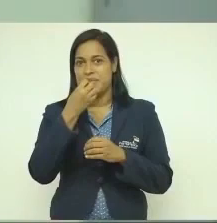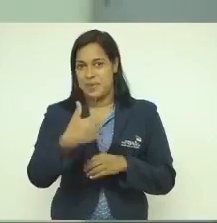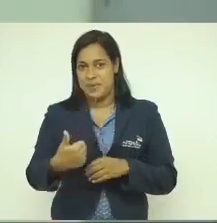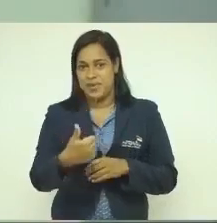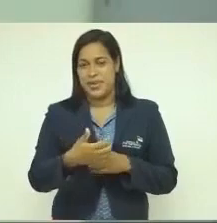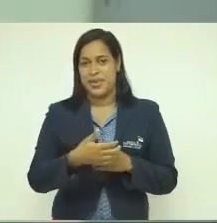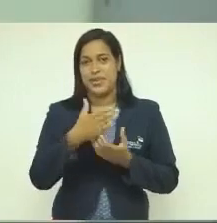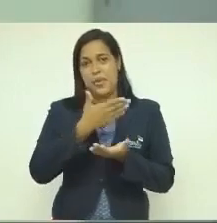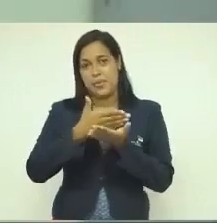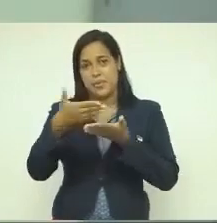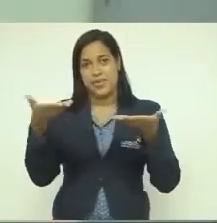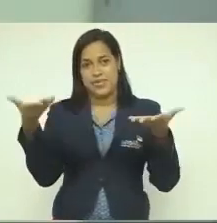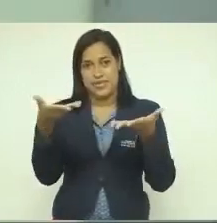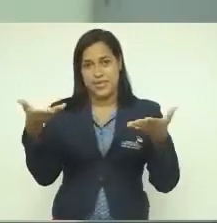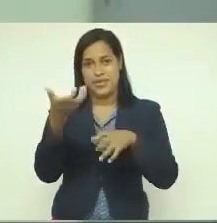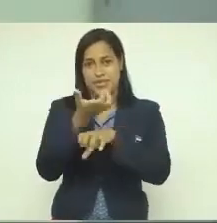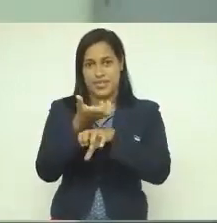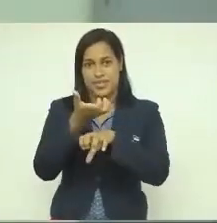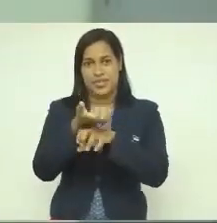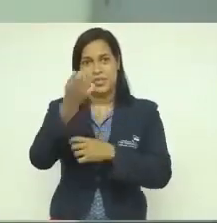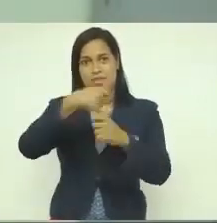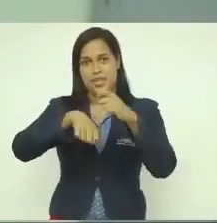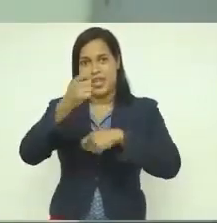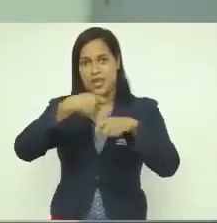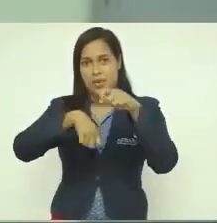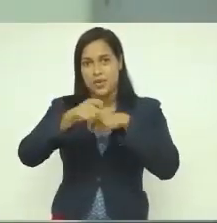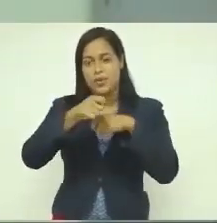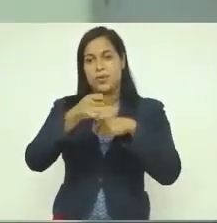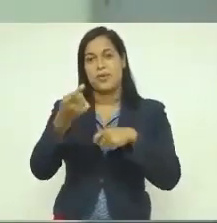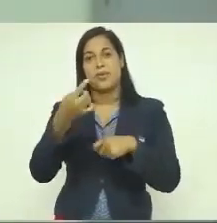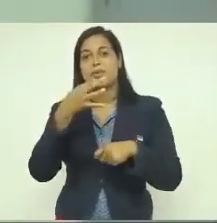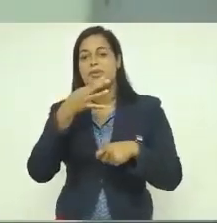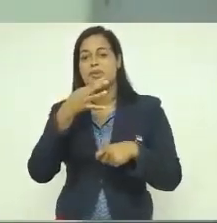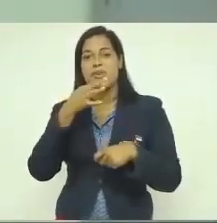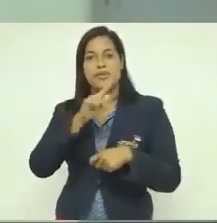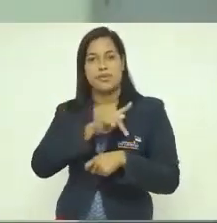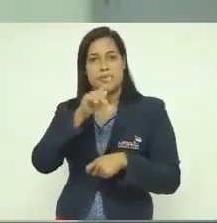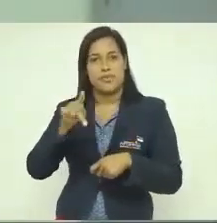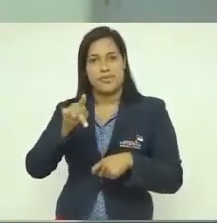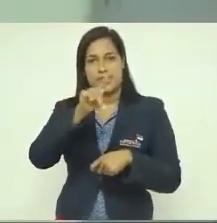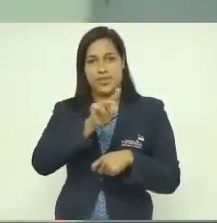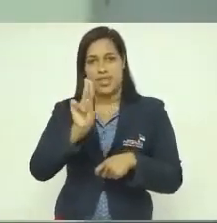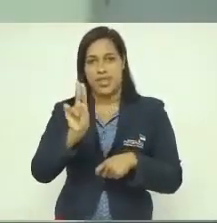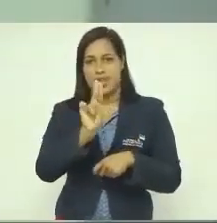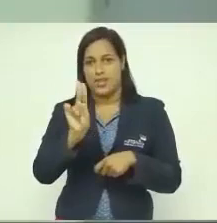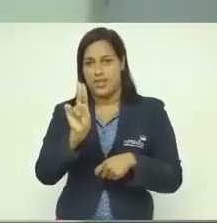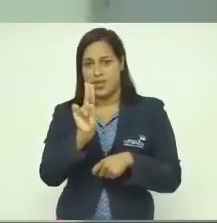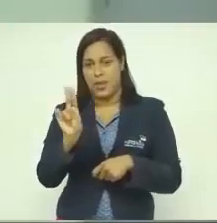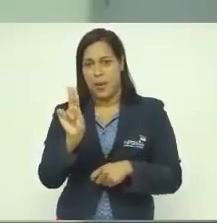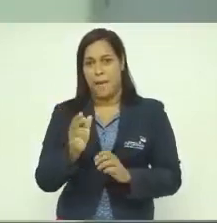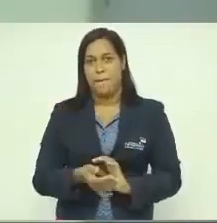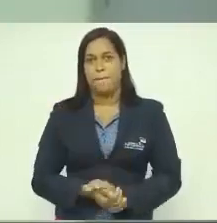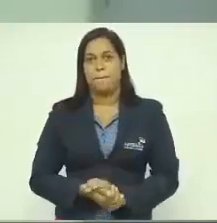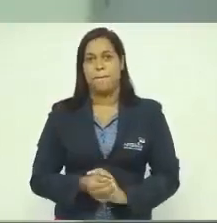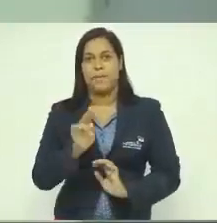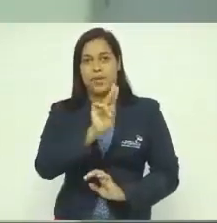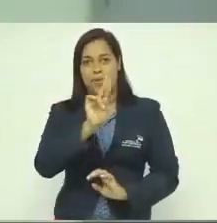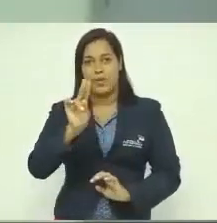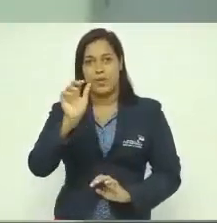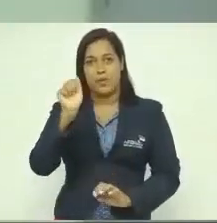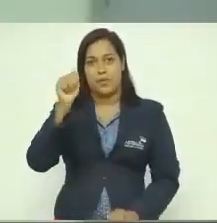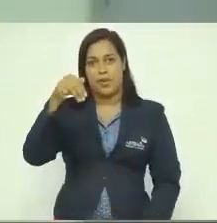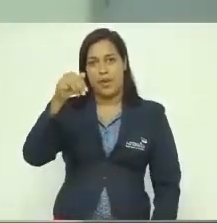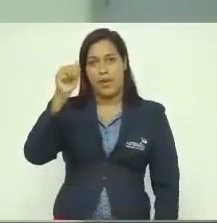cima. Começa hoje a disciplina de Economia e, para quem não me conhece, eu gostaria inicialmente de me apresentar. O meu nome é